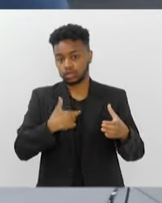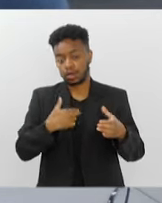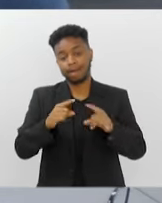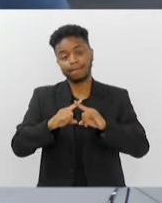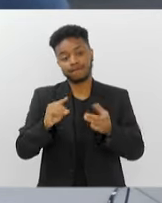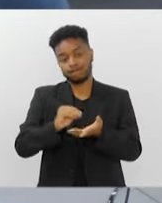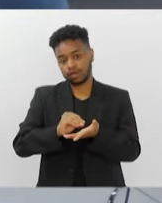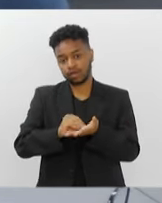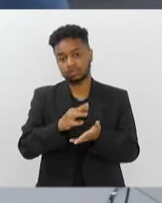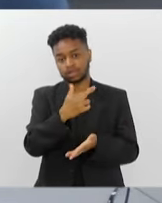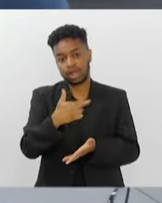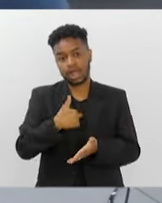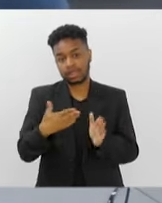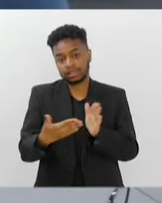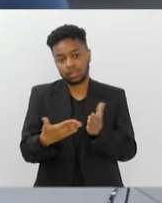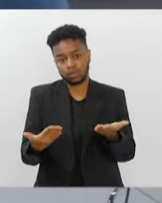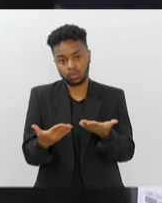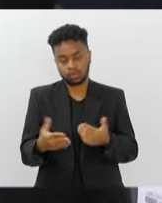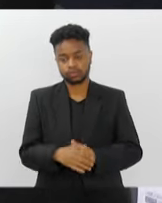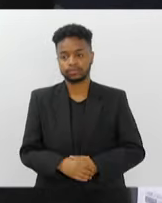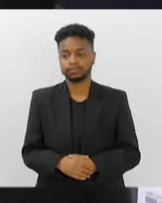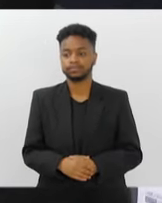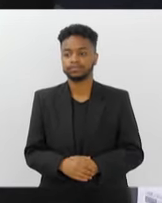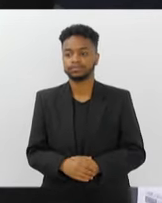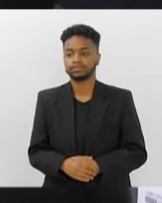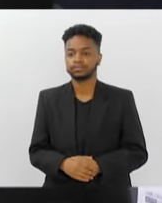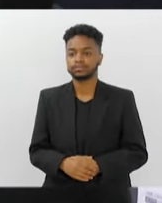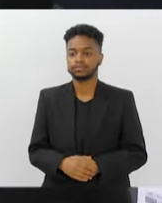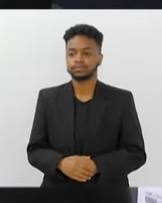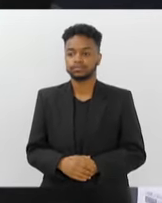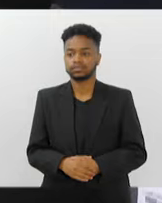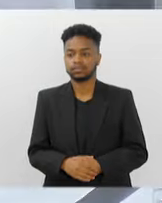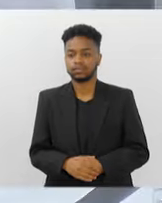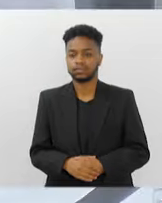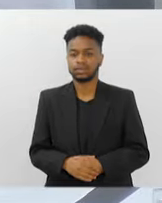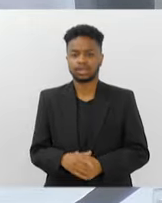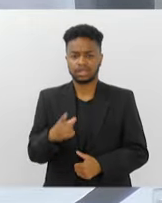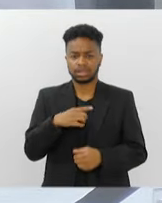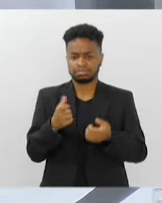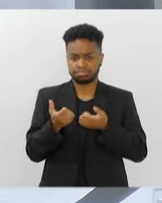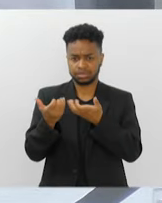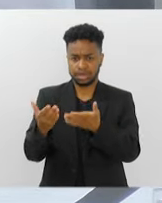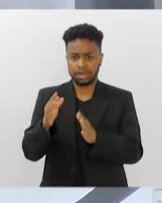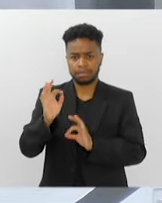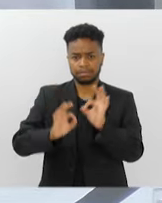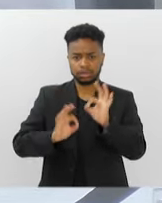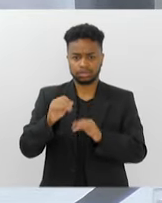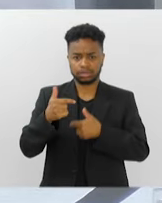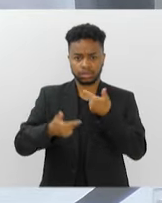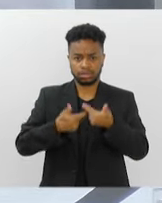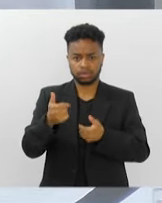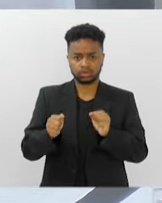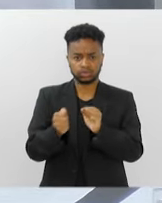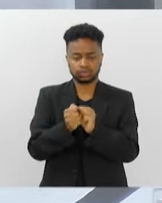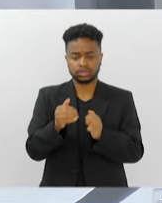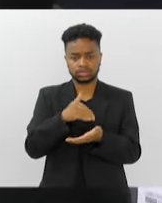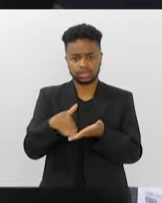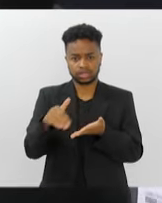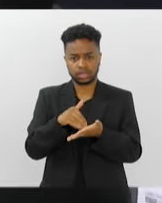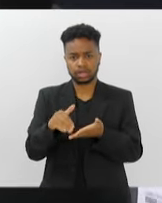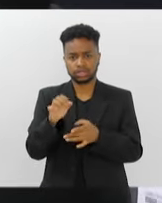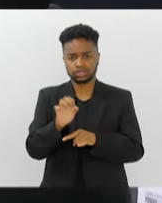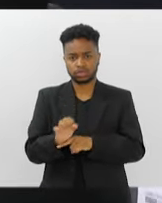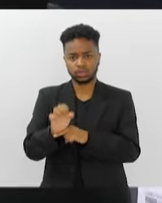não responderam secretário foi apresentado ao Senhor algum plano de trabalho por parte da Secretaria de Estado de Defesa do